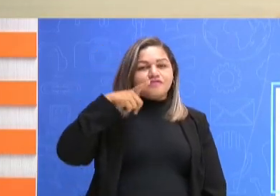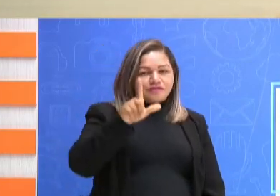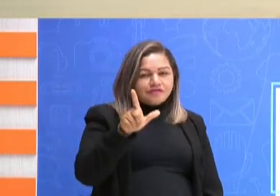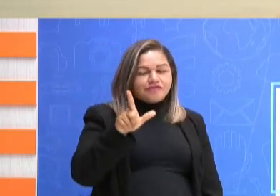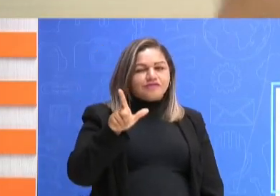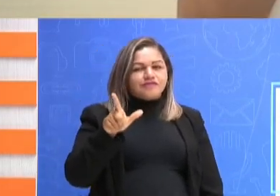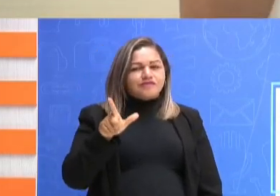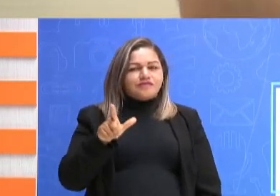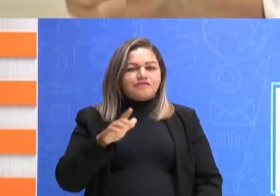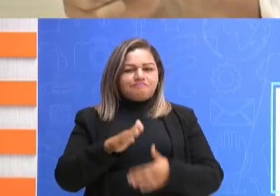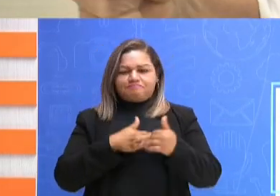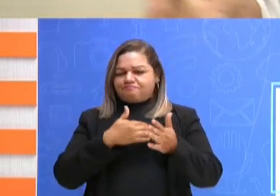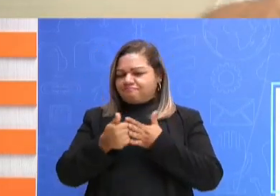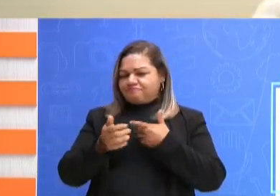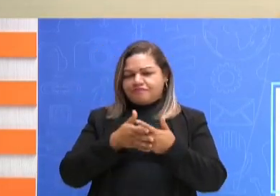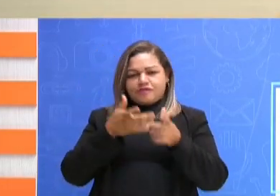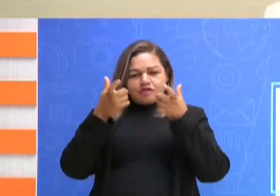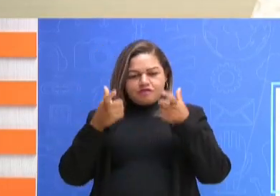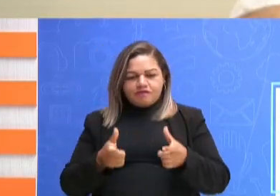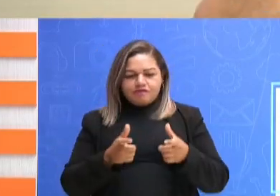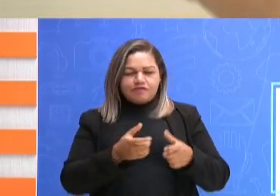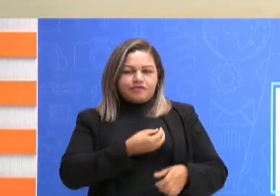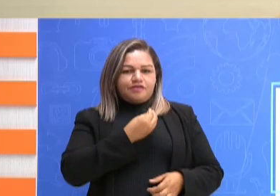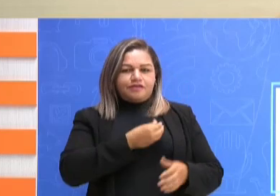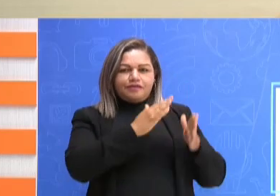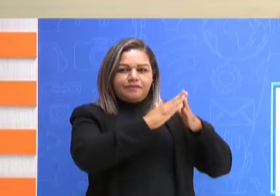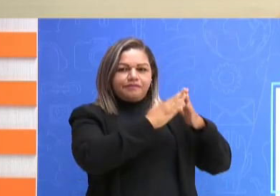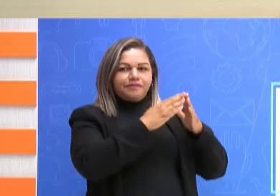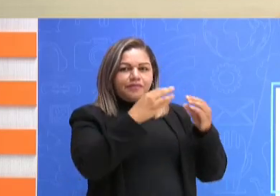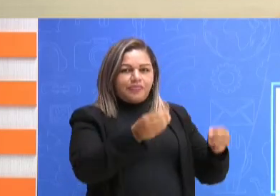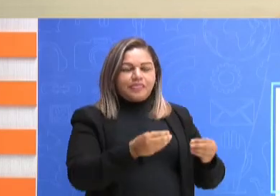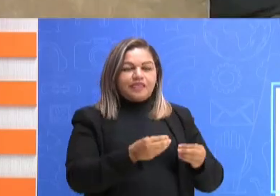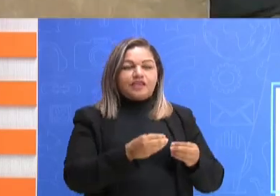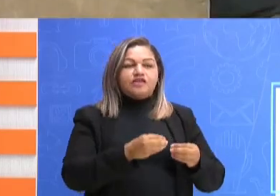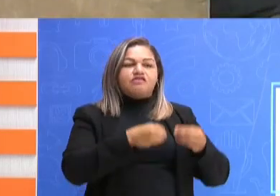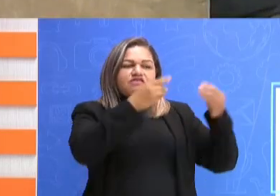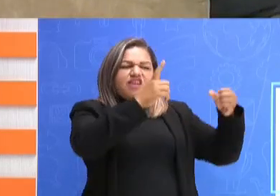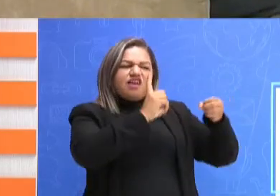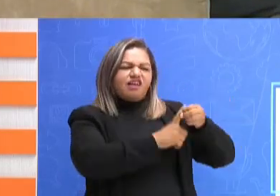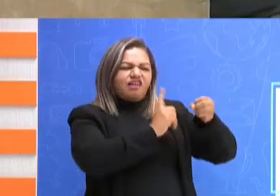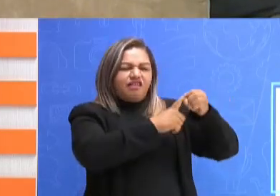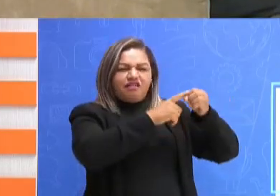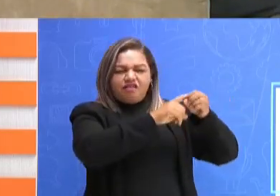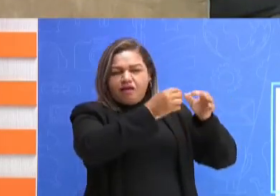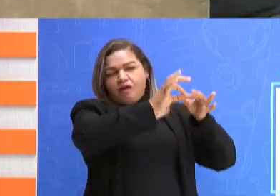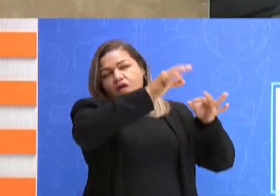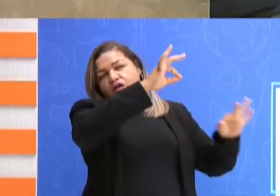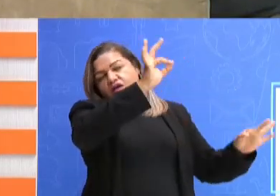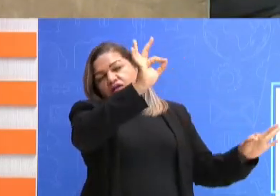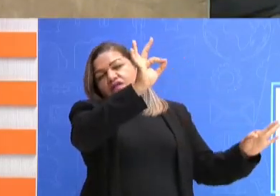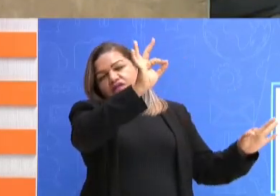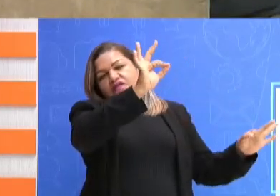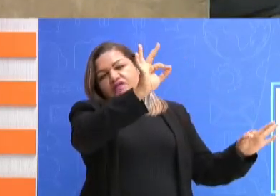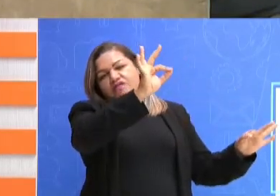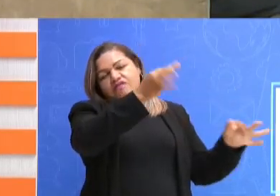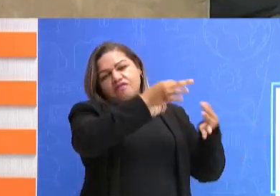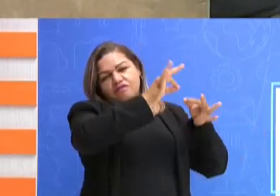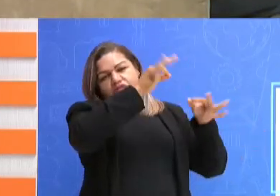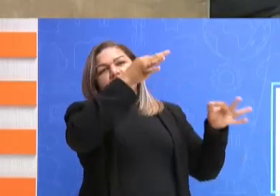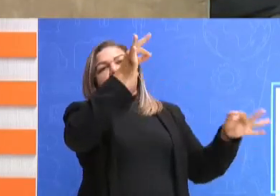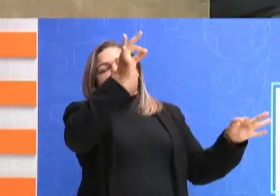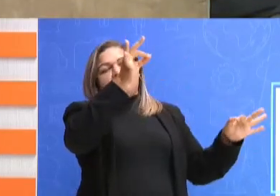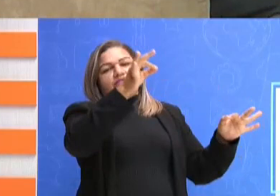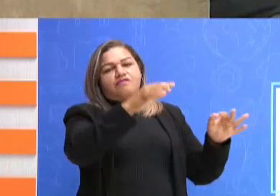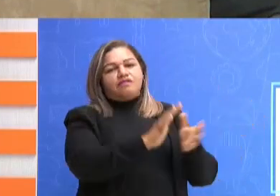contemplada, recebeu, independente de onde mora, vai estar recebendo. Se for lá na Caiçara, que é o segundo distrito de